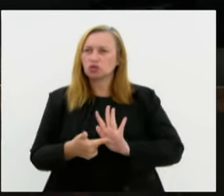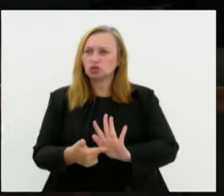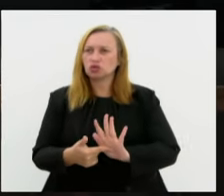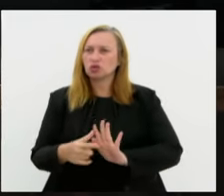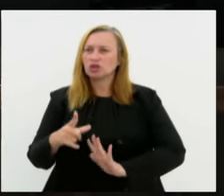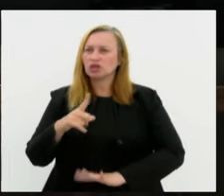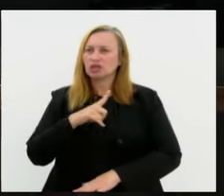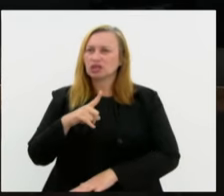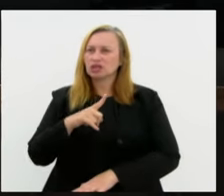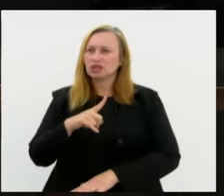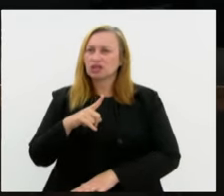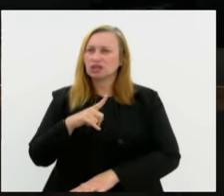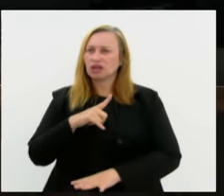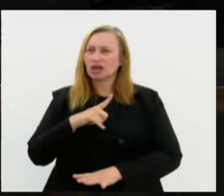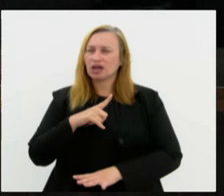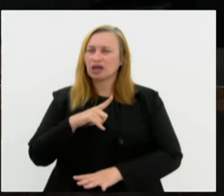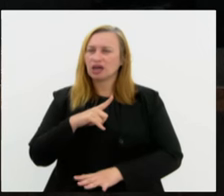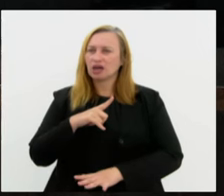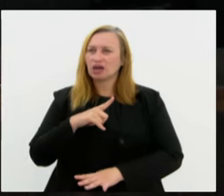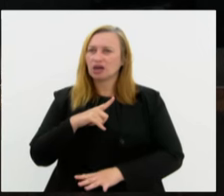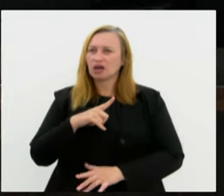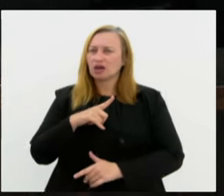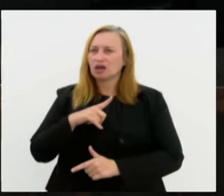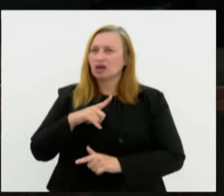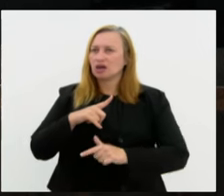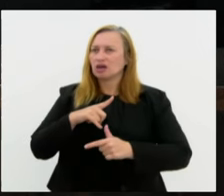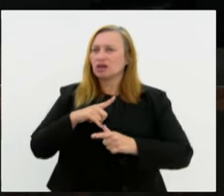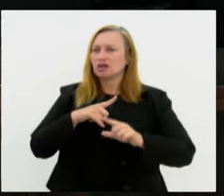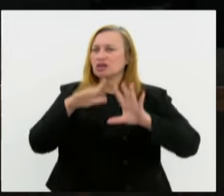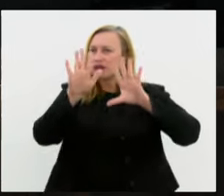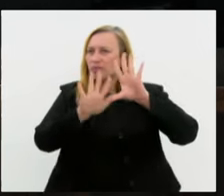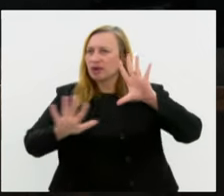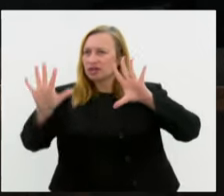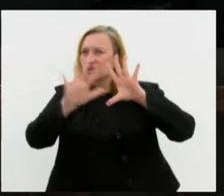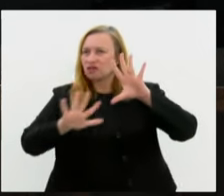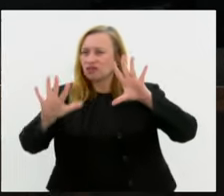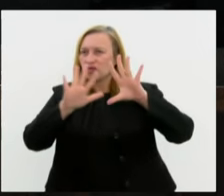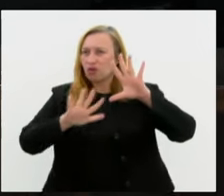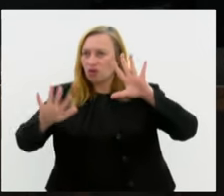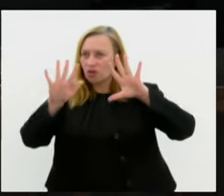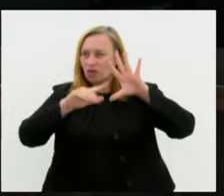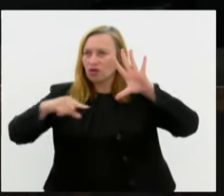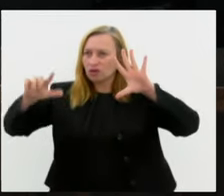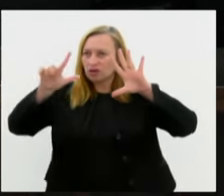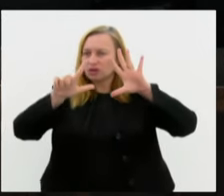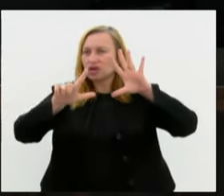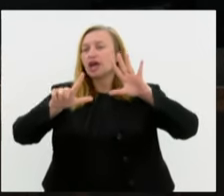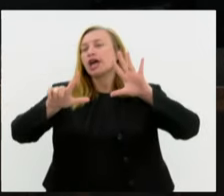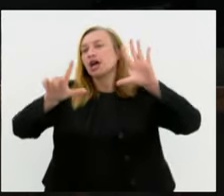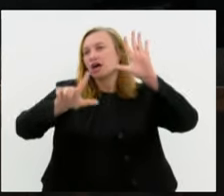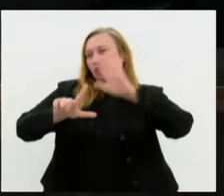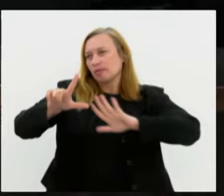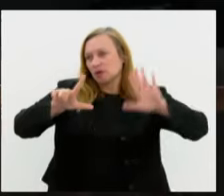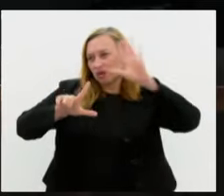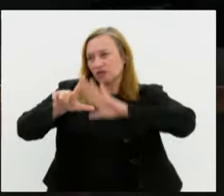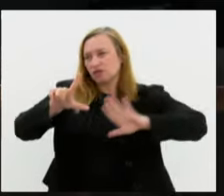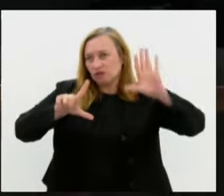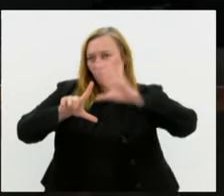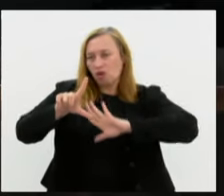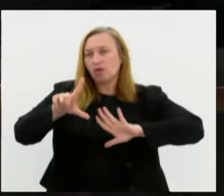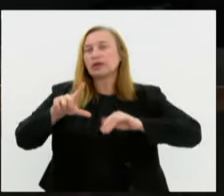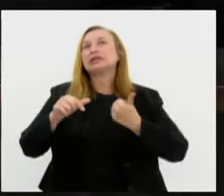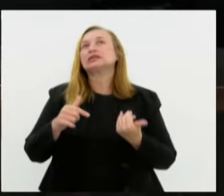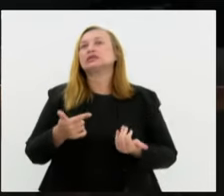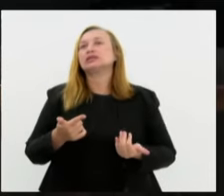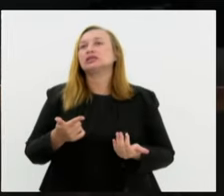áudio disponível, mas o microfone está com problema e a gente vai tentar fazer de mímica aqui, de repente, para